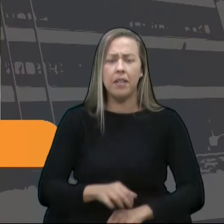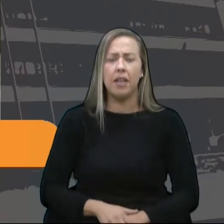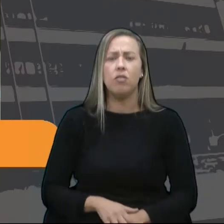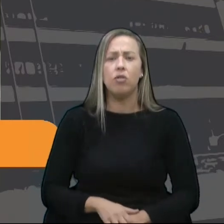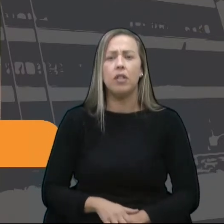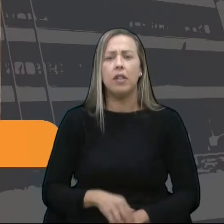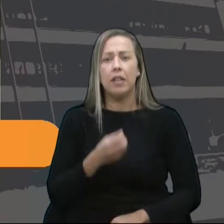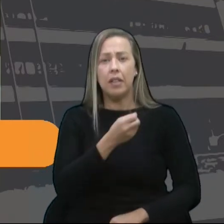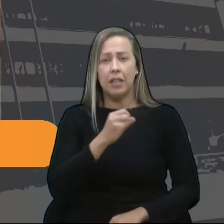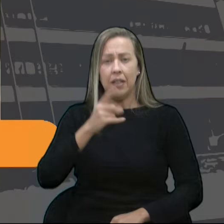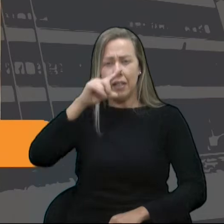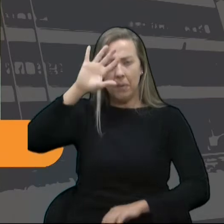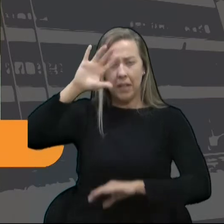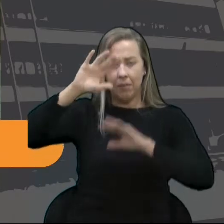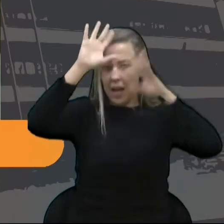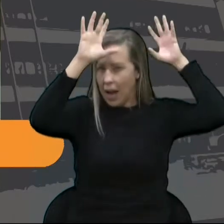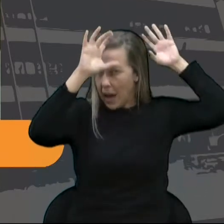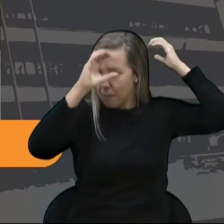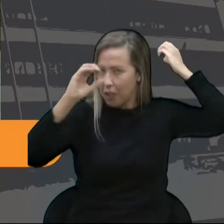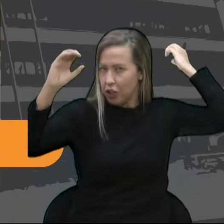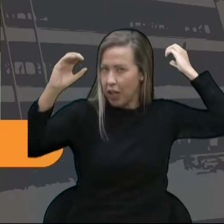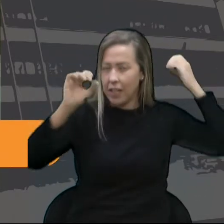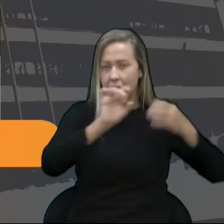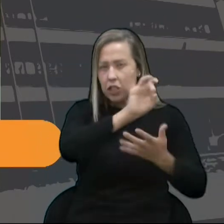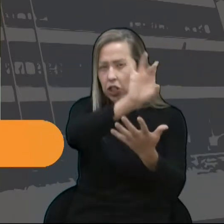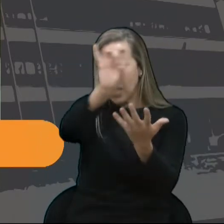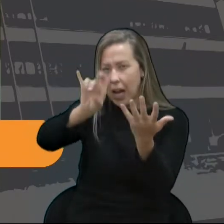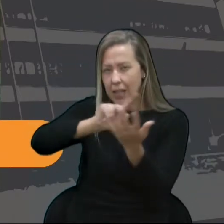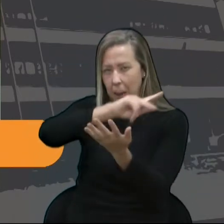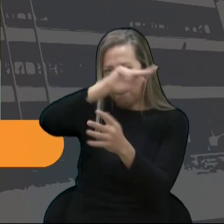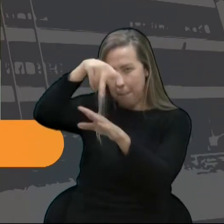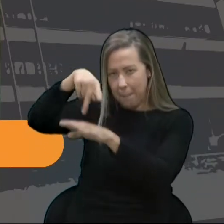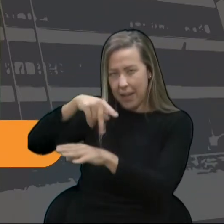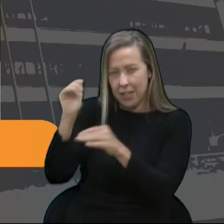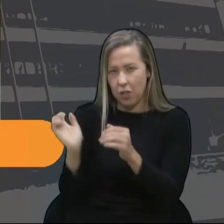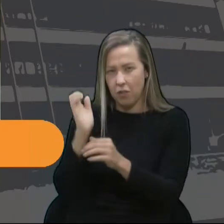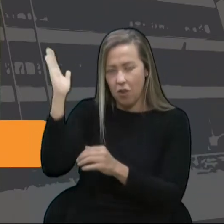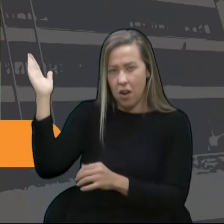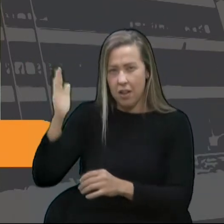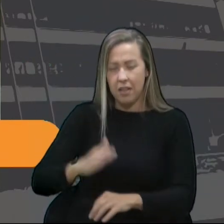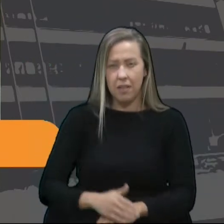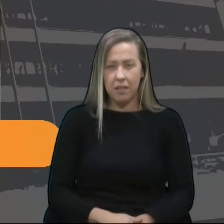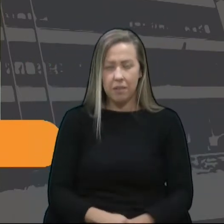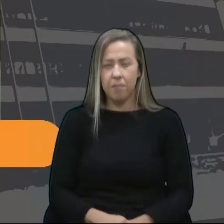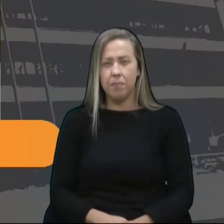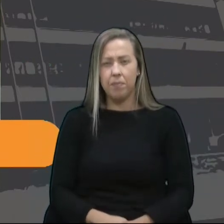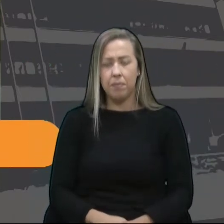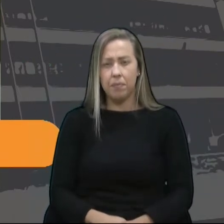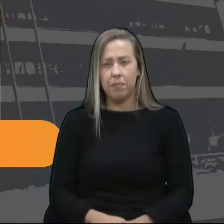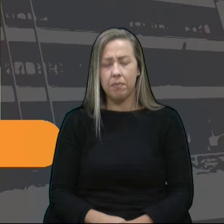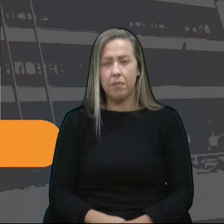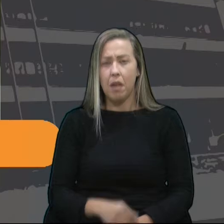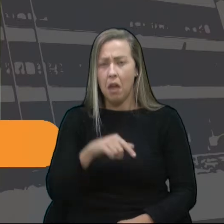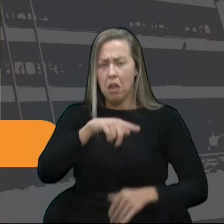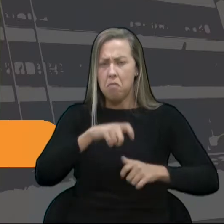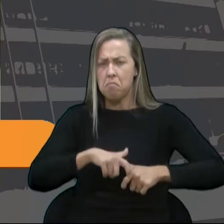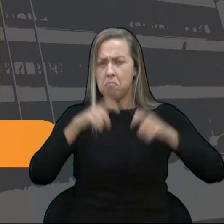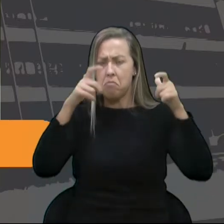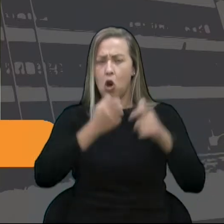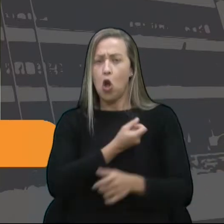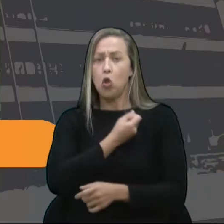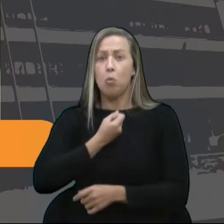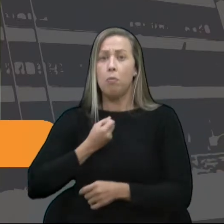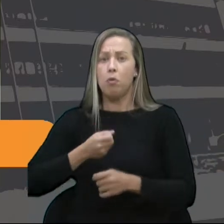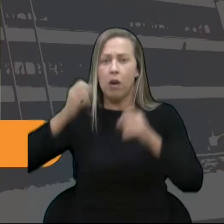as embaixadas dos países estrangeiros estão aqui, um grande número de